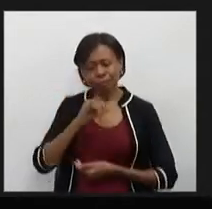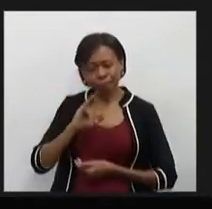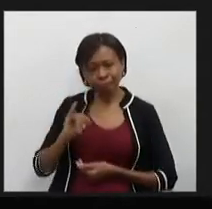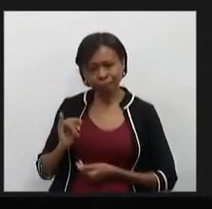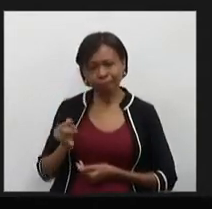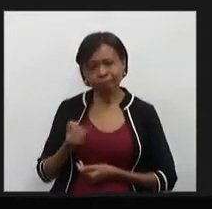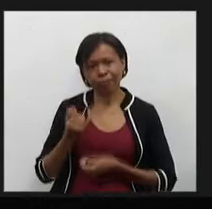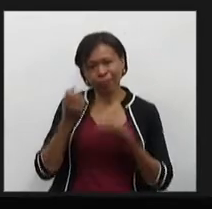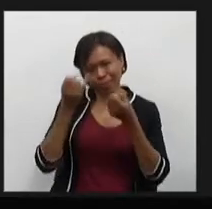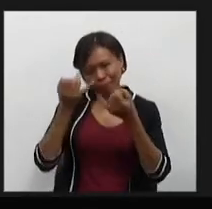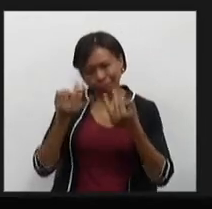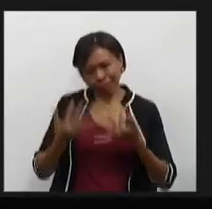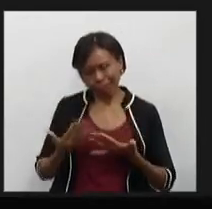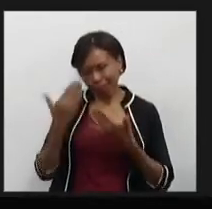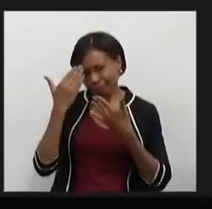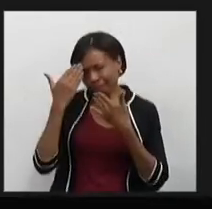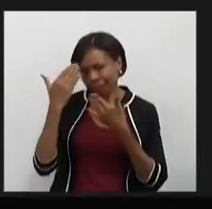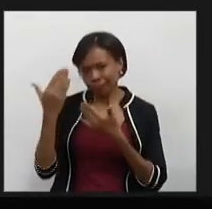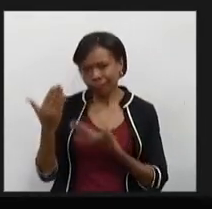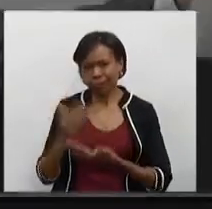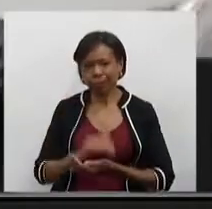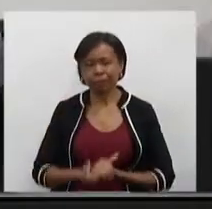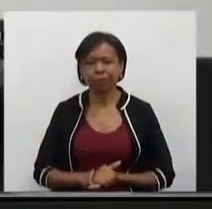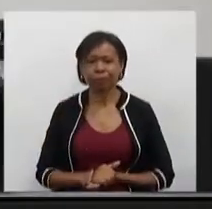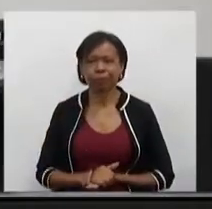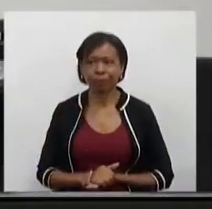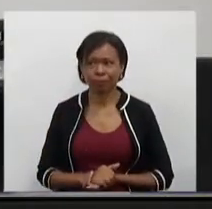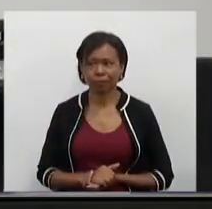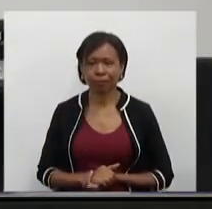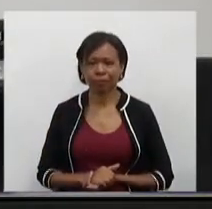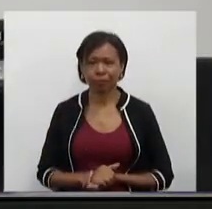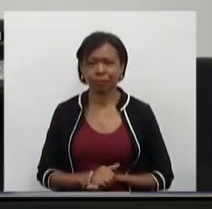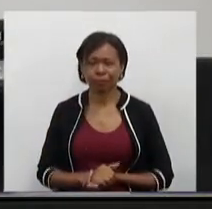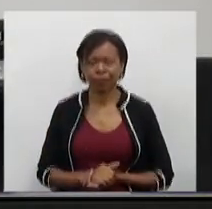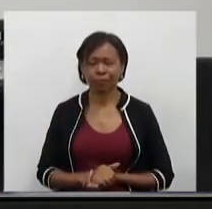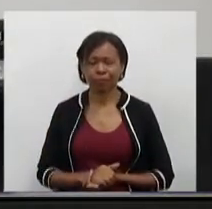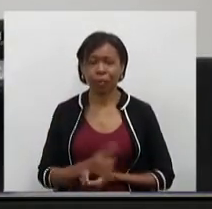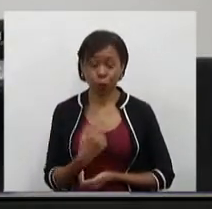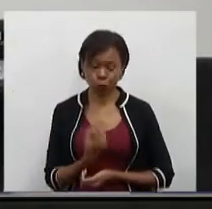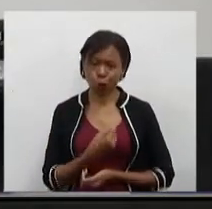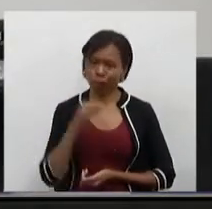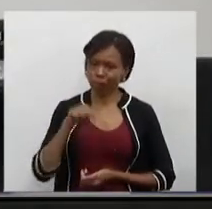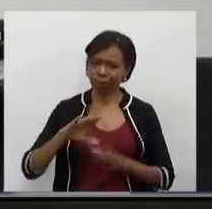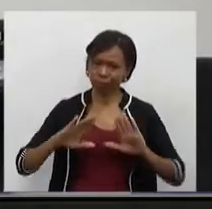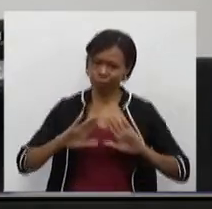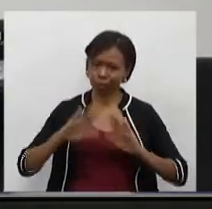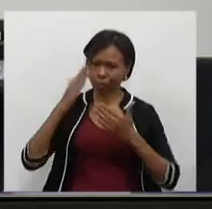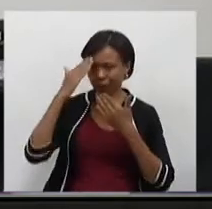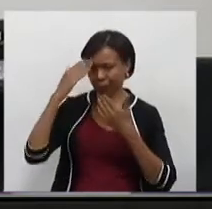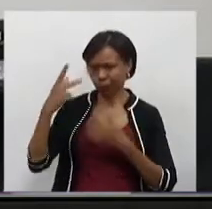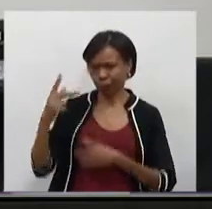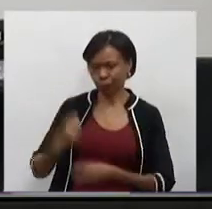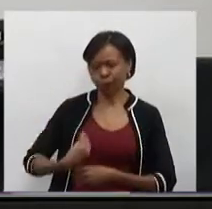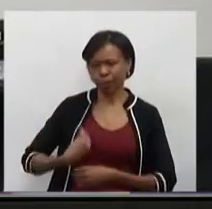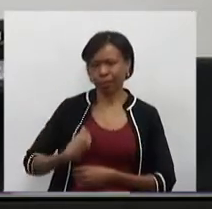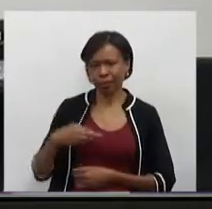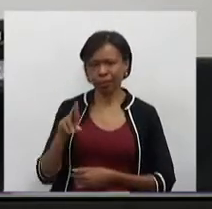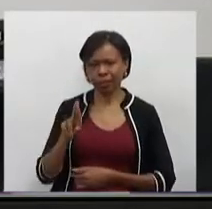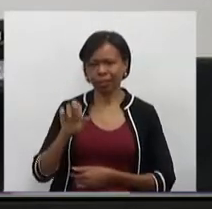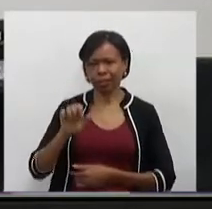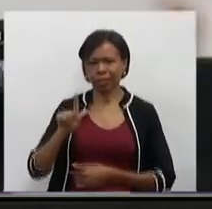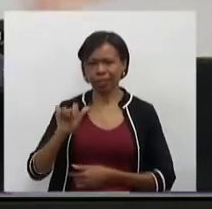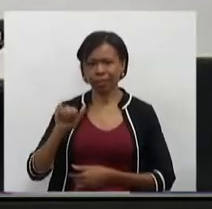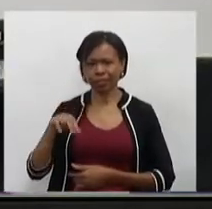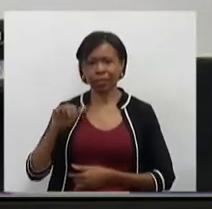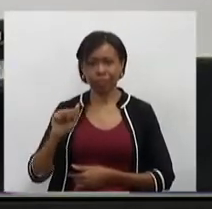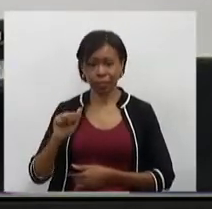tá? Obrigado mesmo. Muito bem, nós que agradecemos a comissão. Agradeço a sua participação, Regina. É